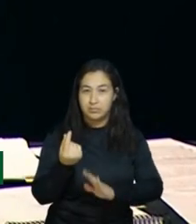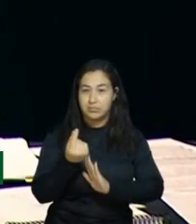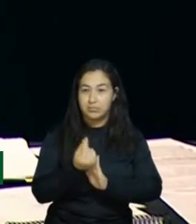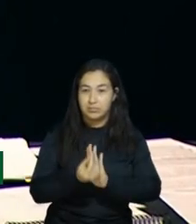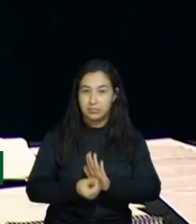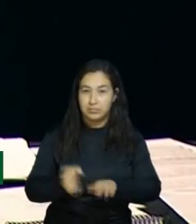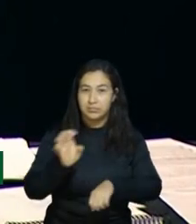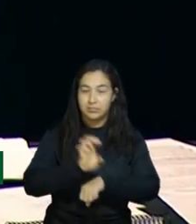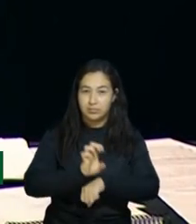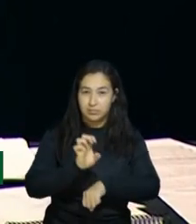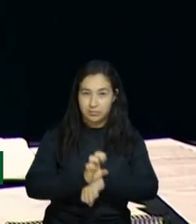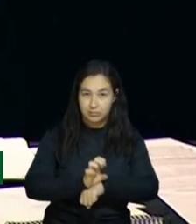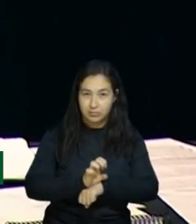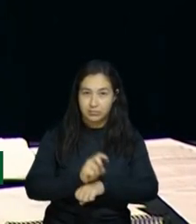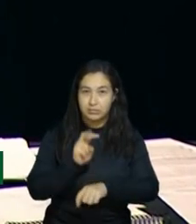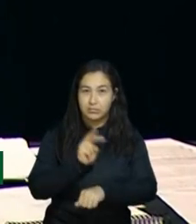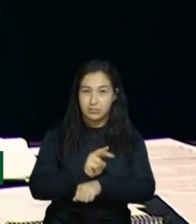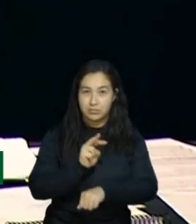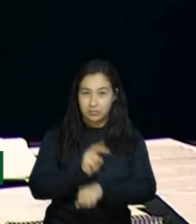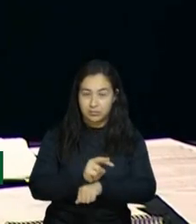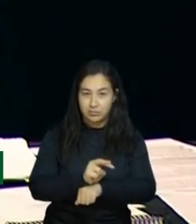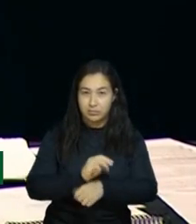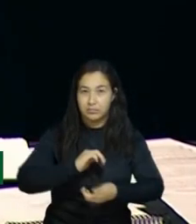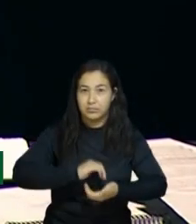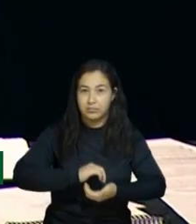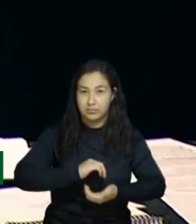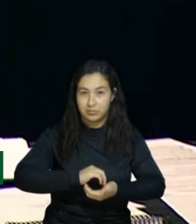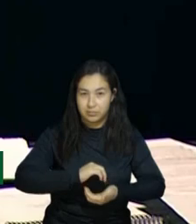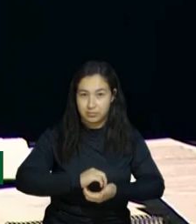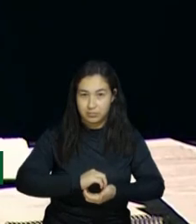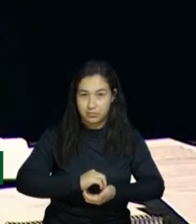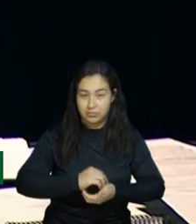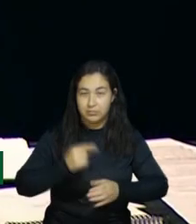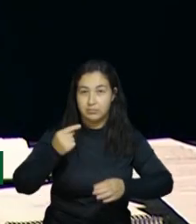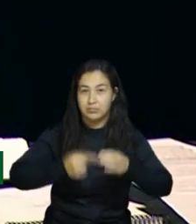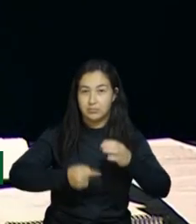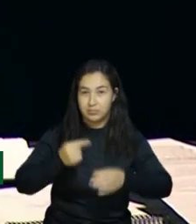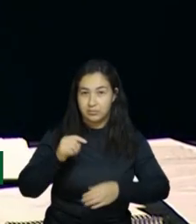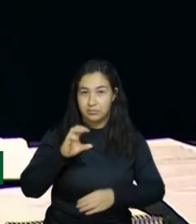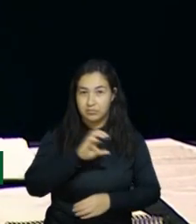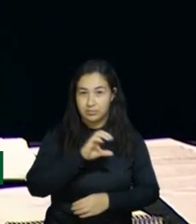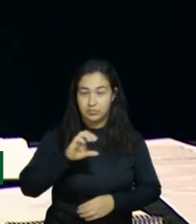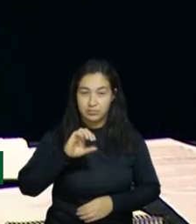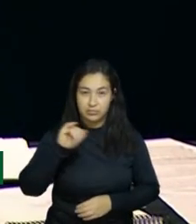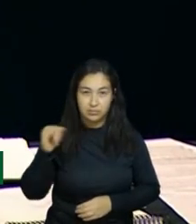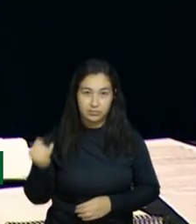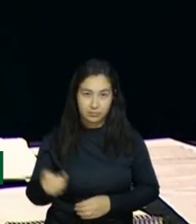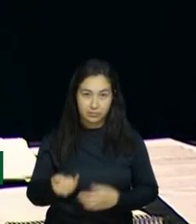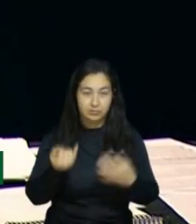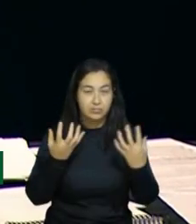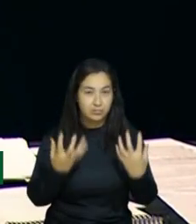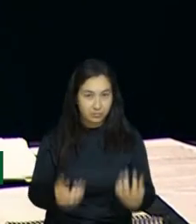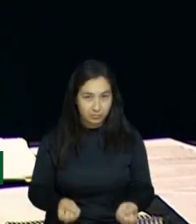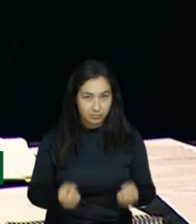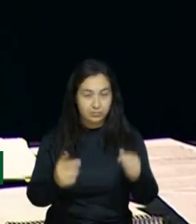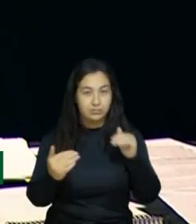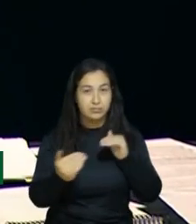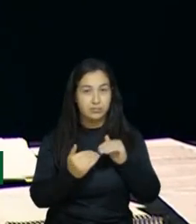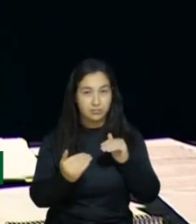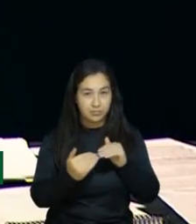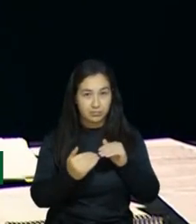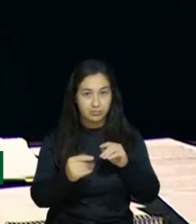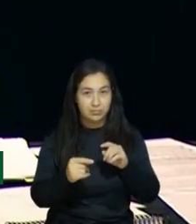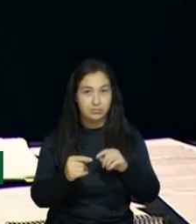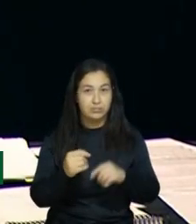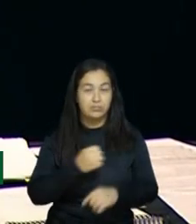às atividades de proteção e defesa civil. Parecer da Comissão de Constituição e Justiça pela admissibilidade, relatoria, deputado